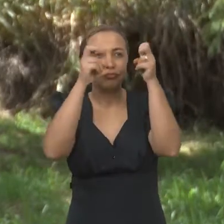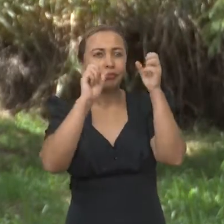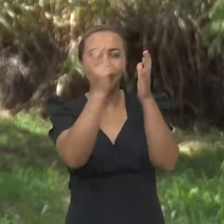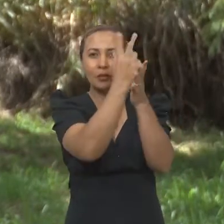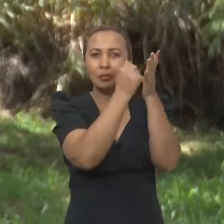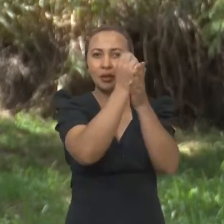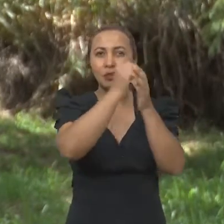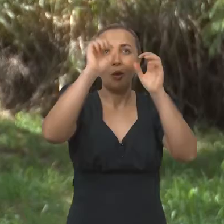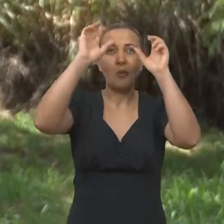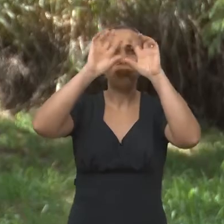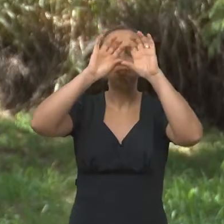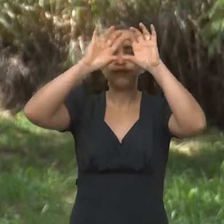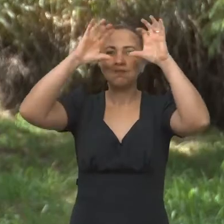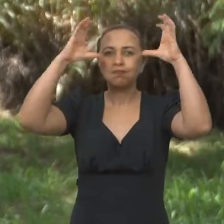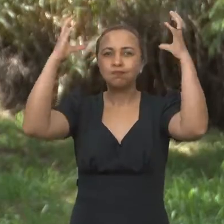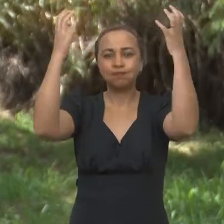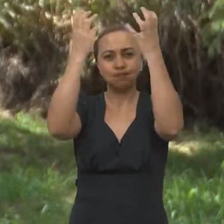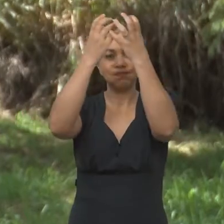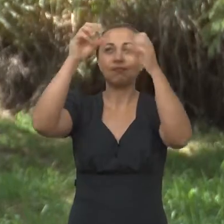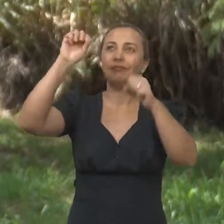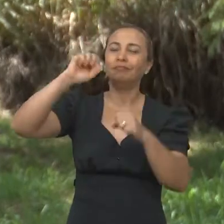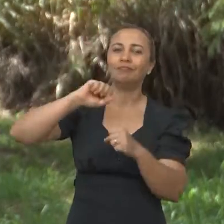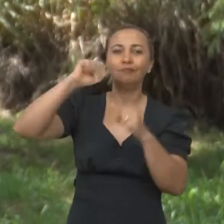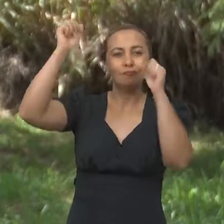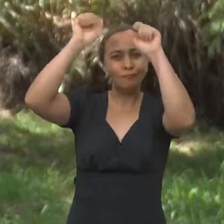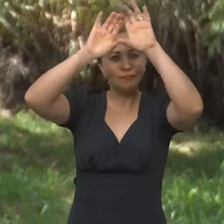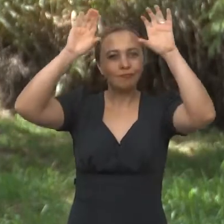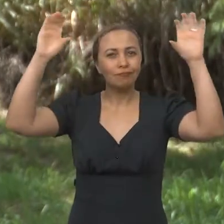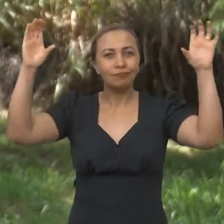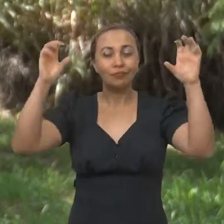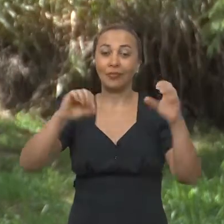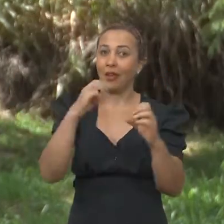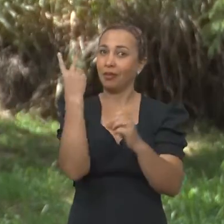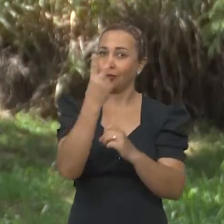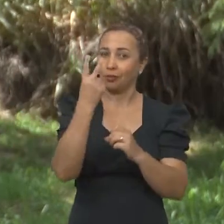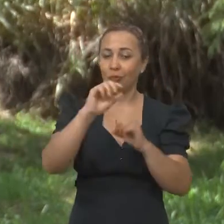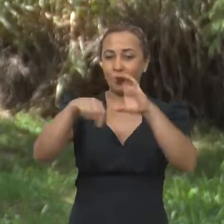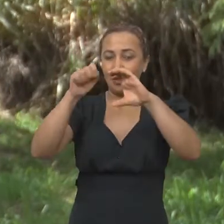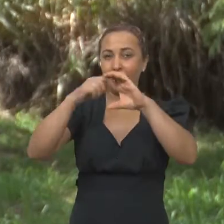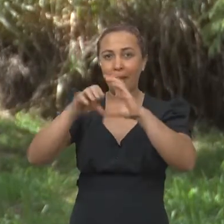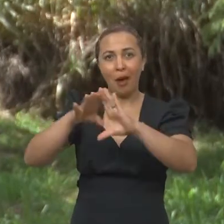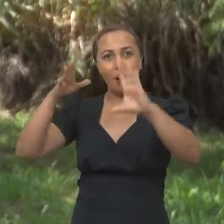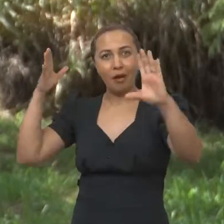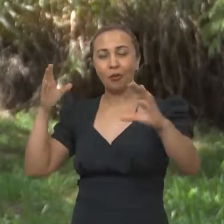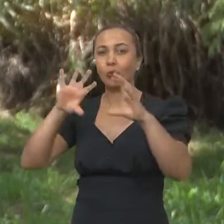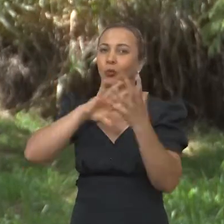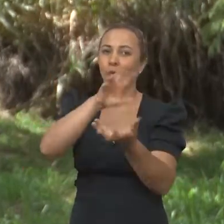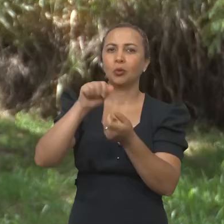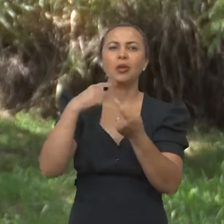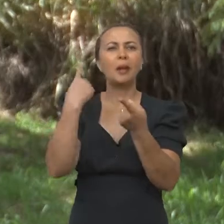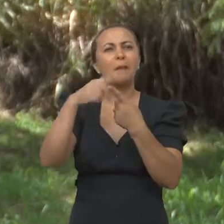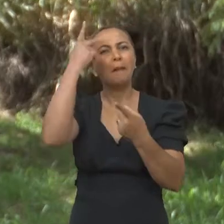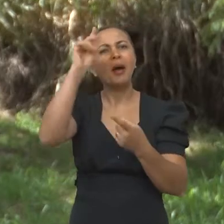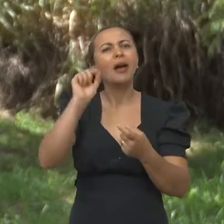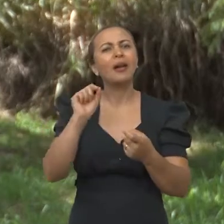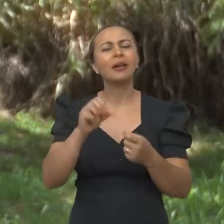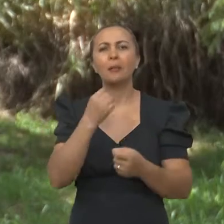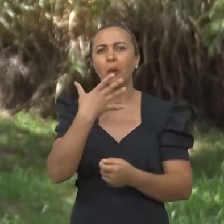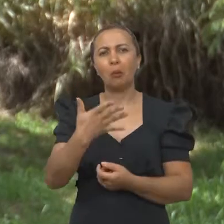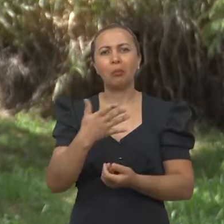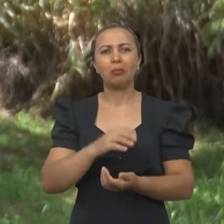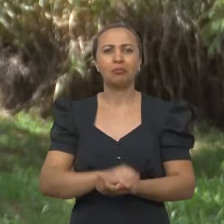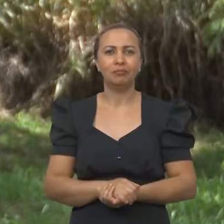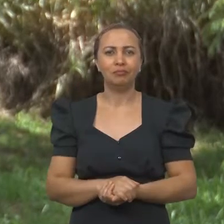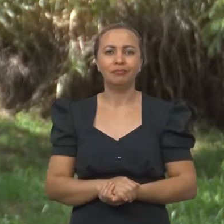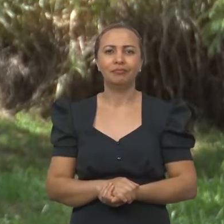da captação de imagens do espaço com a segunda maior câmera astronômica do mundo. E para que servem estas captações?